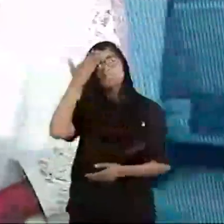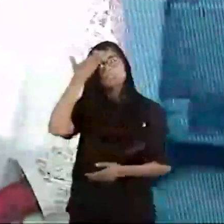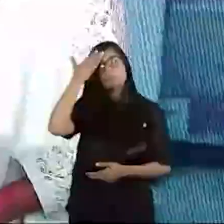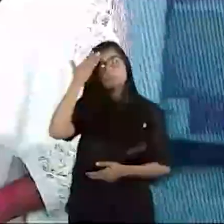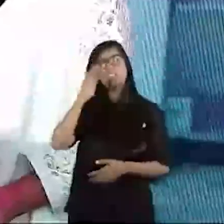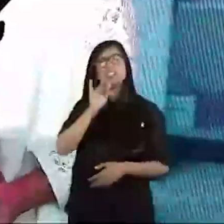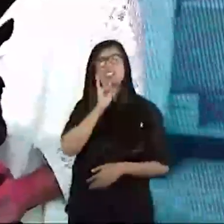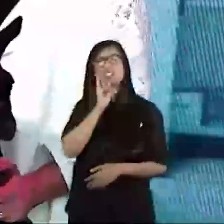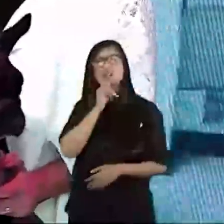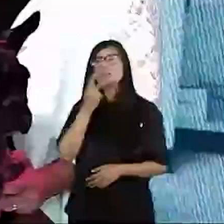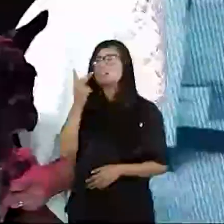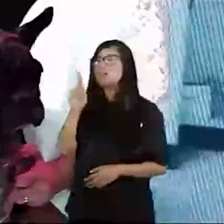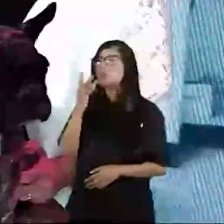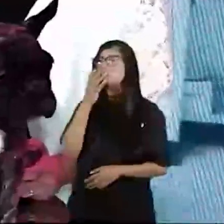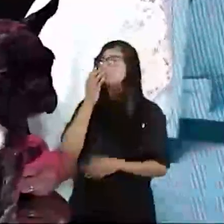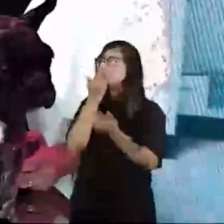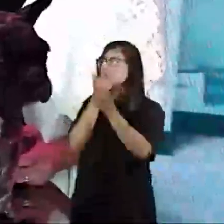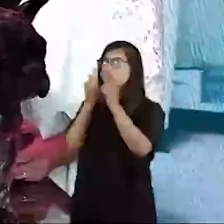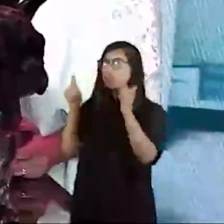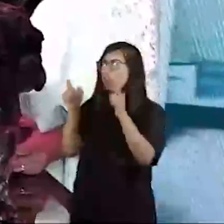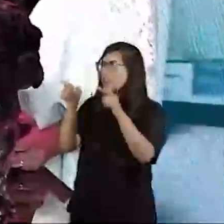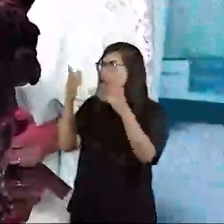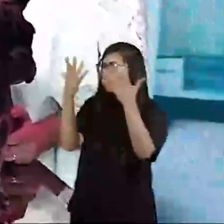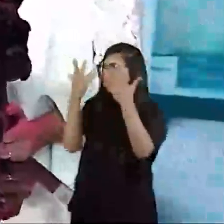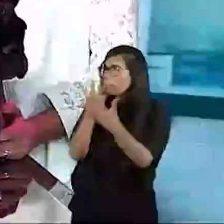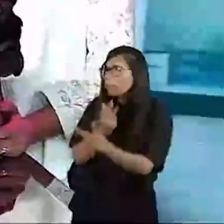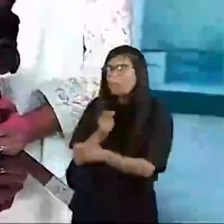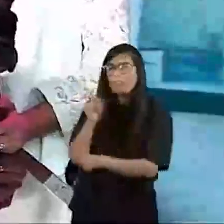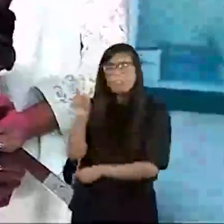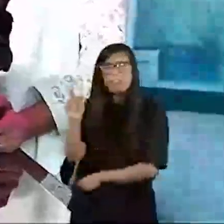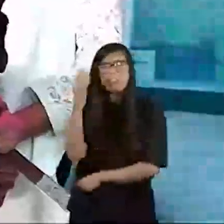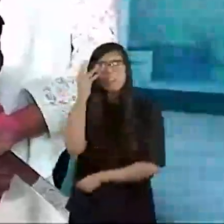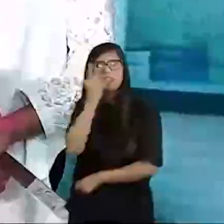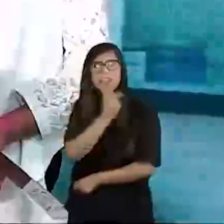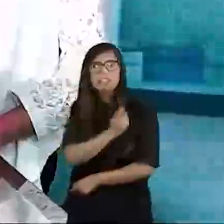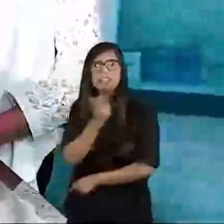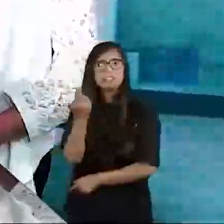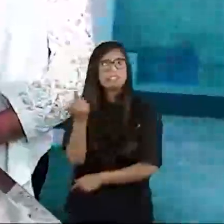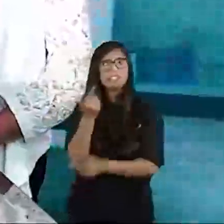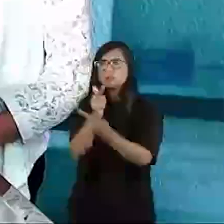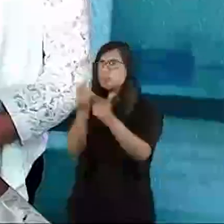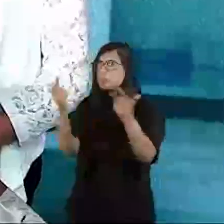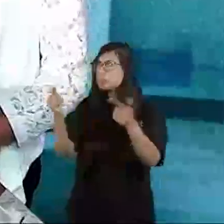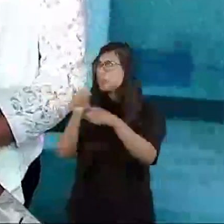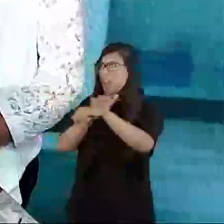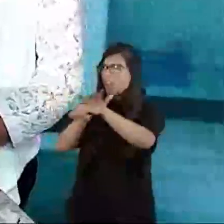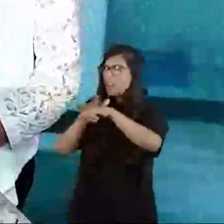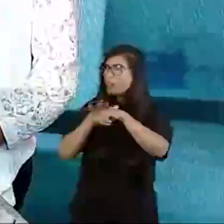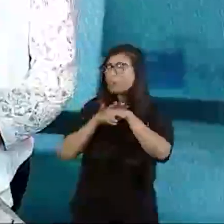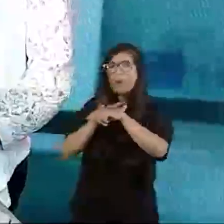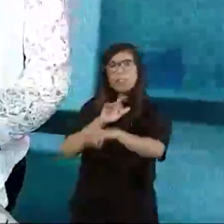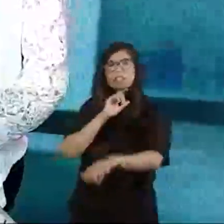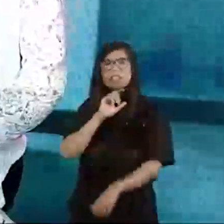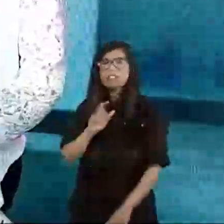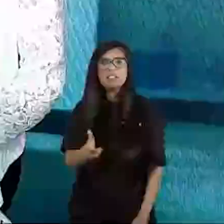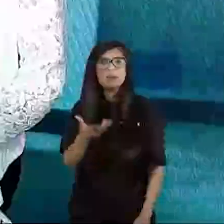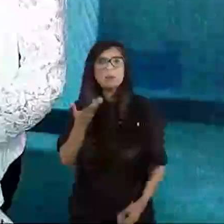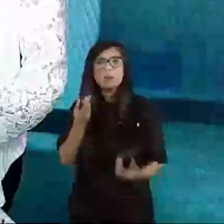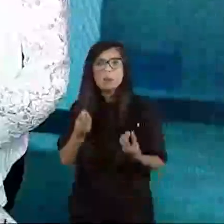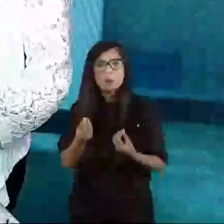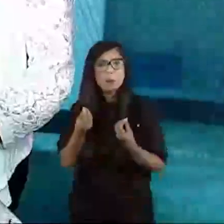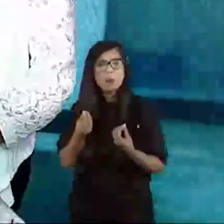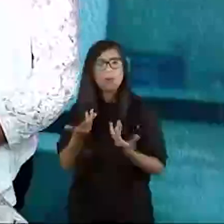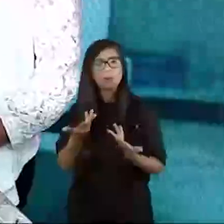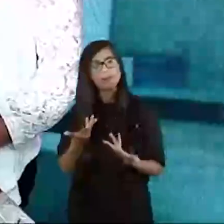tem nada, você olha e fala, nossa, mas a pele é bonito, ela não tem lesões crostosas, descamativas, nada de... Será que ela